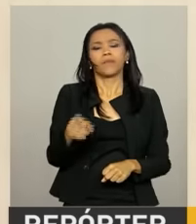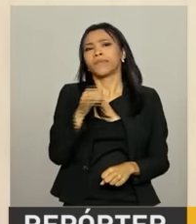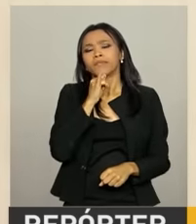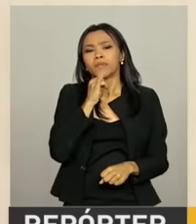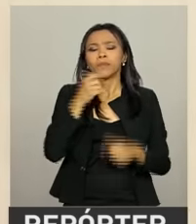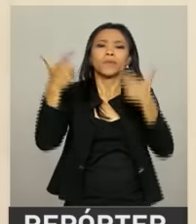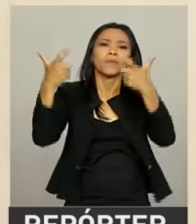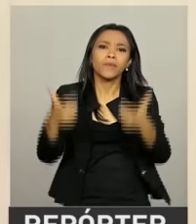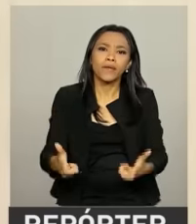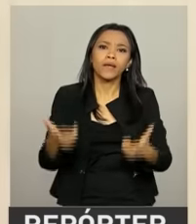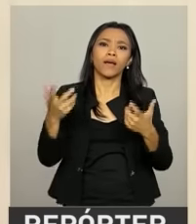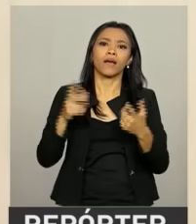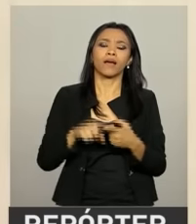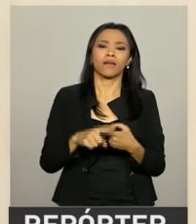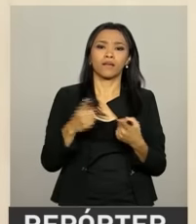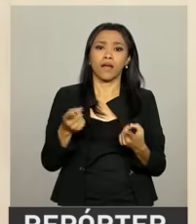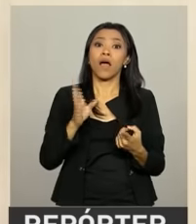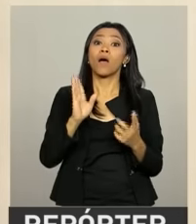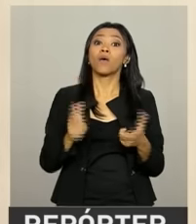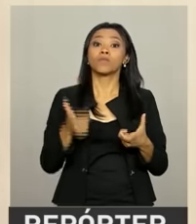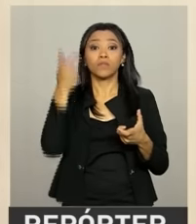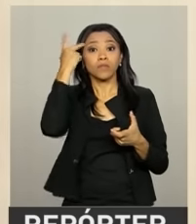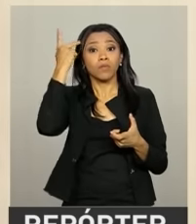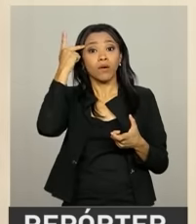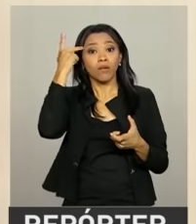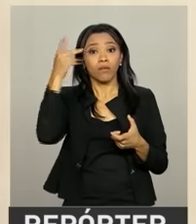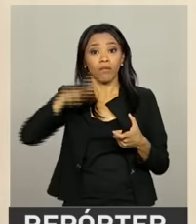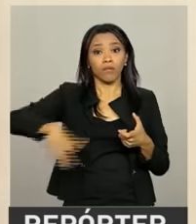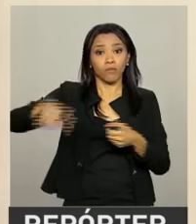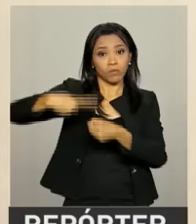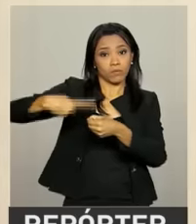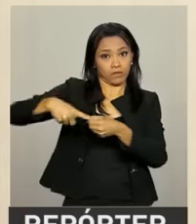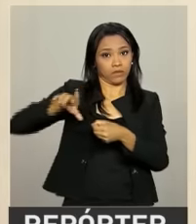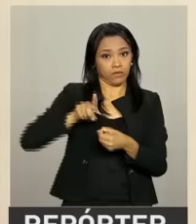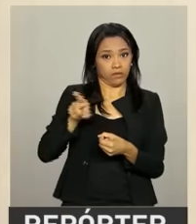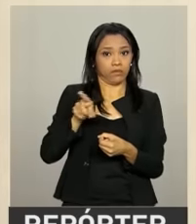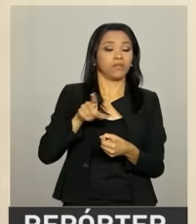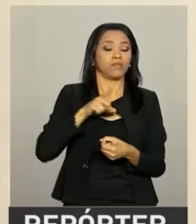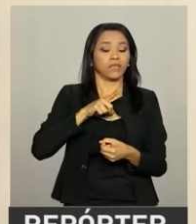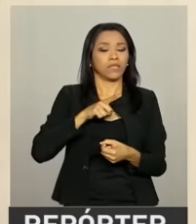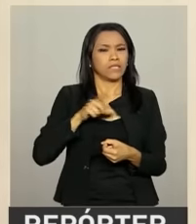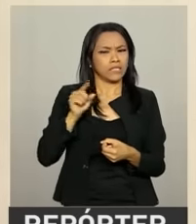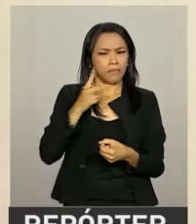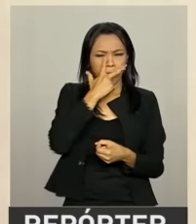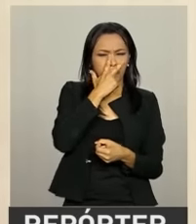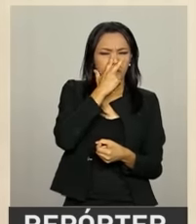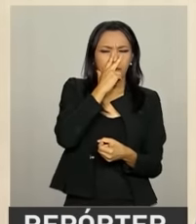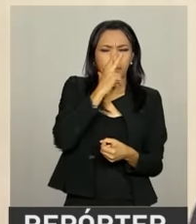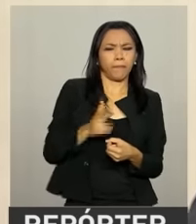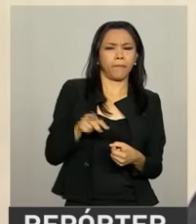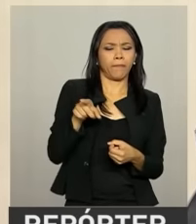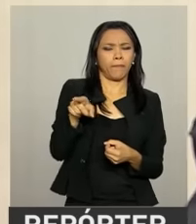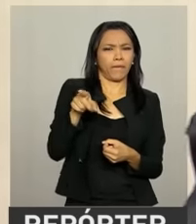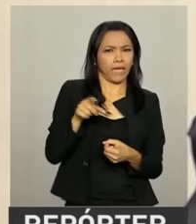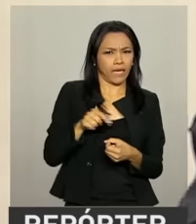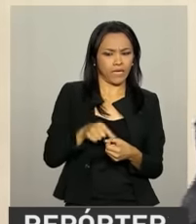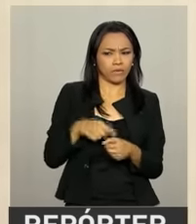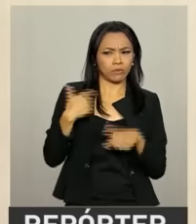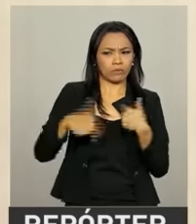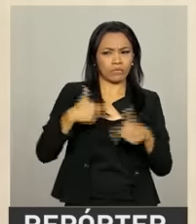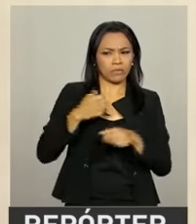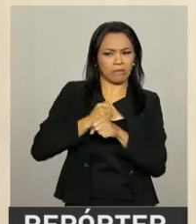tecelagem no Bom Retiro em São Paulo é características é físicas é de trabalho